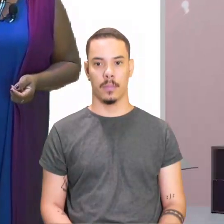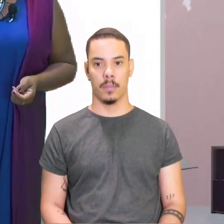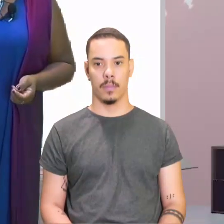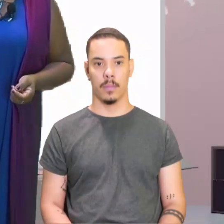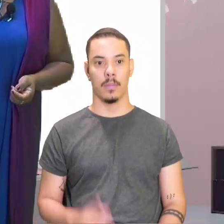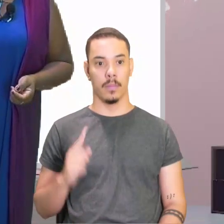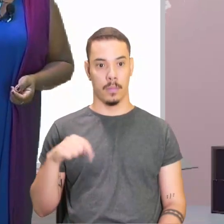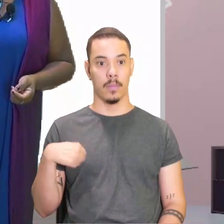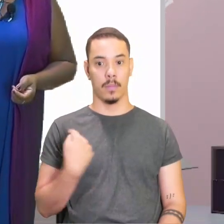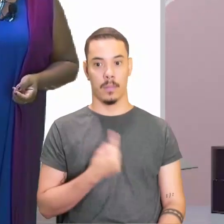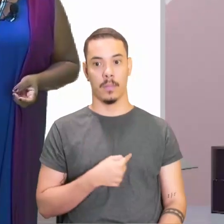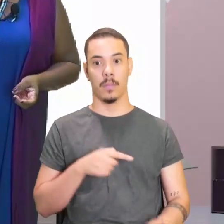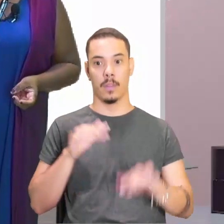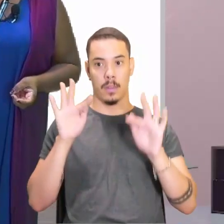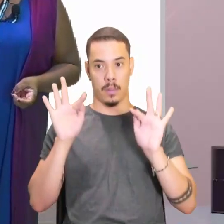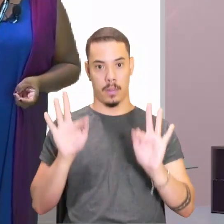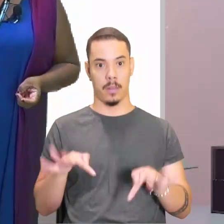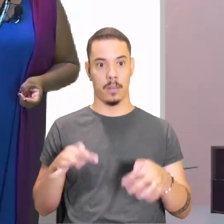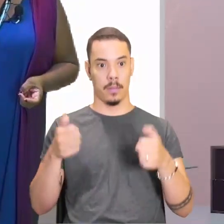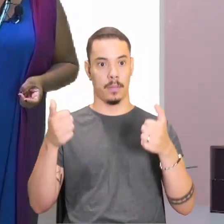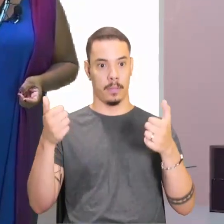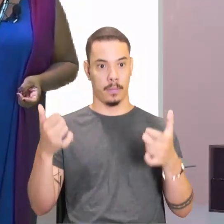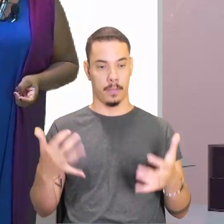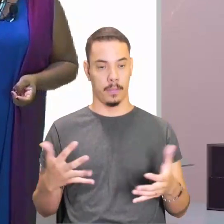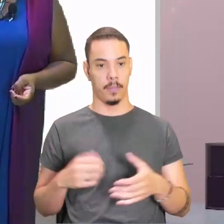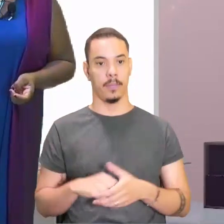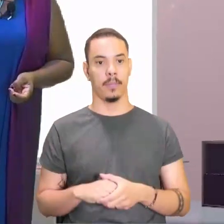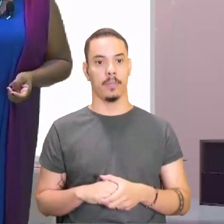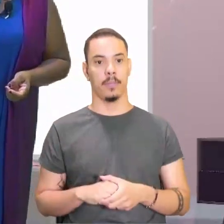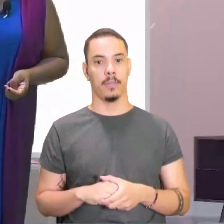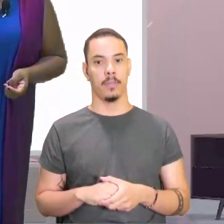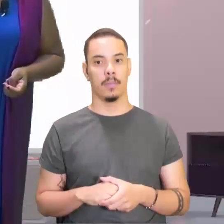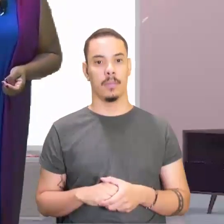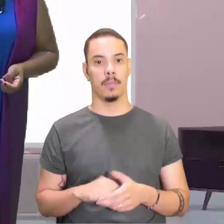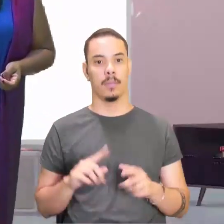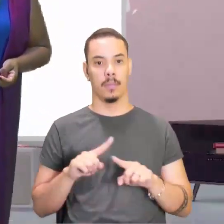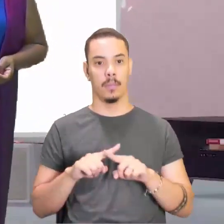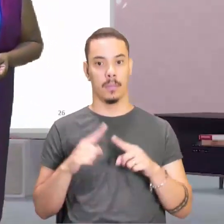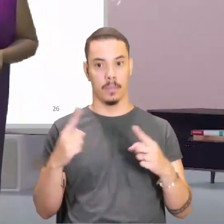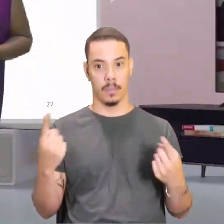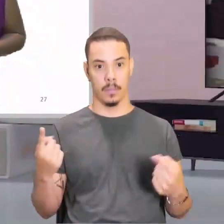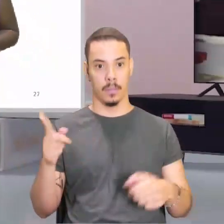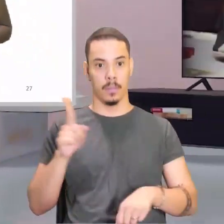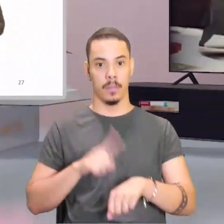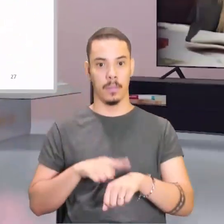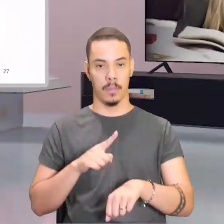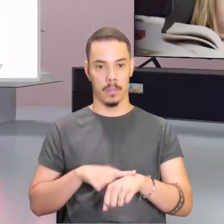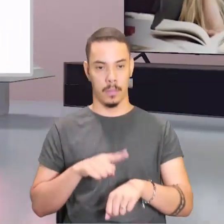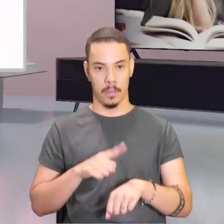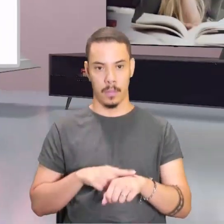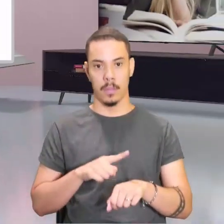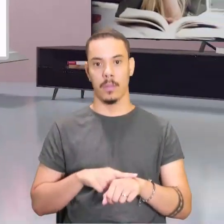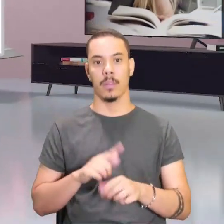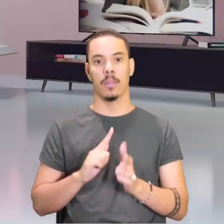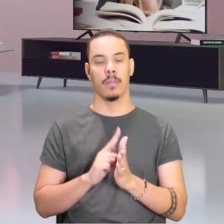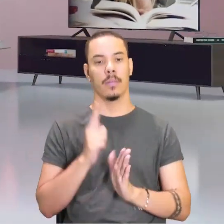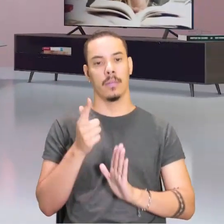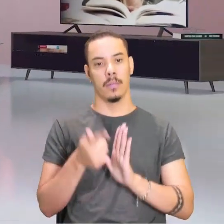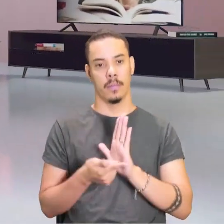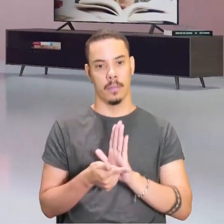está encerrando a explicação, né, desta aula, mas agora vamos para aquele outro momento? Vamos lá então para o